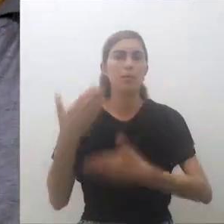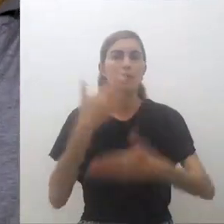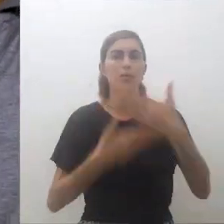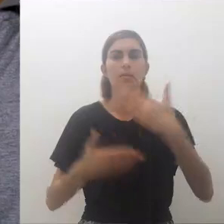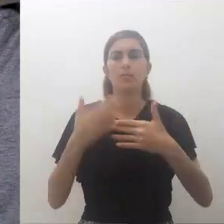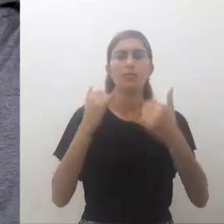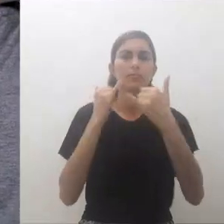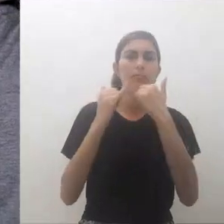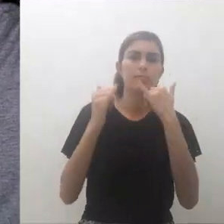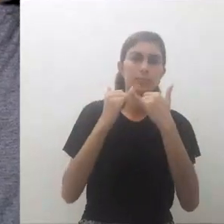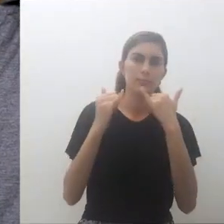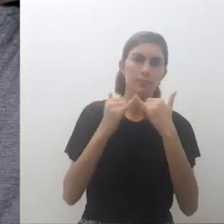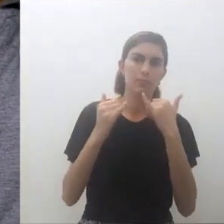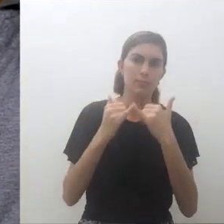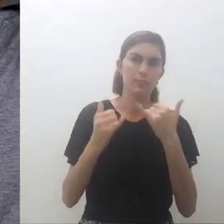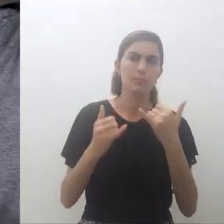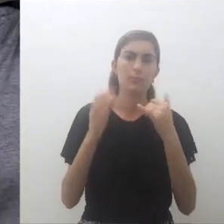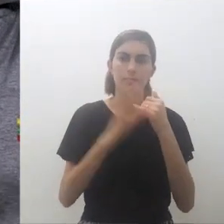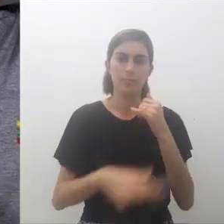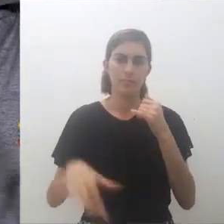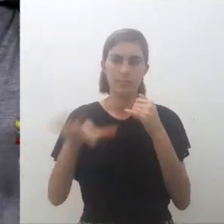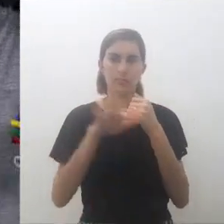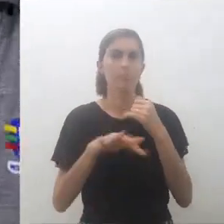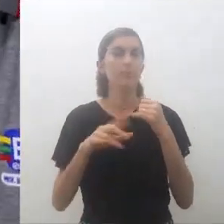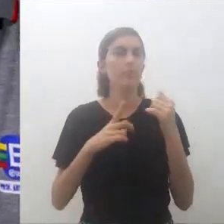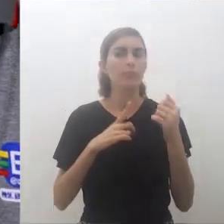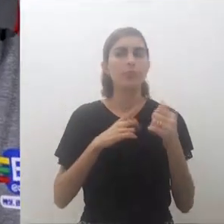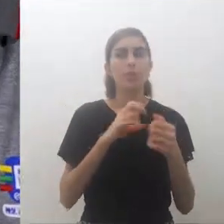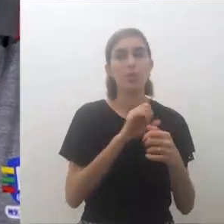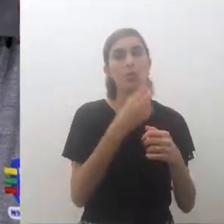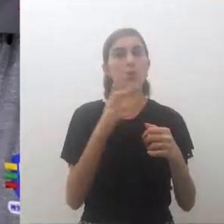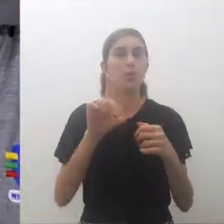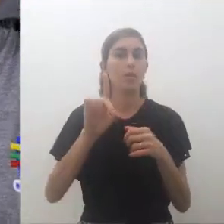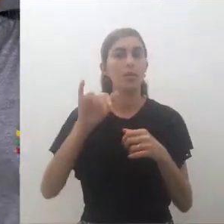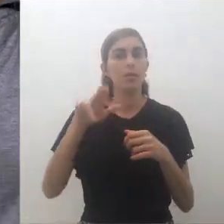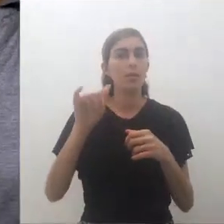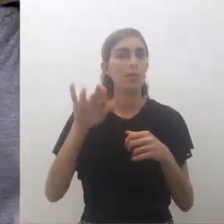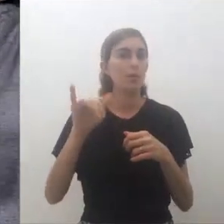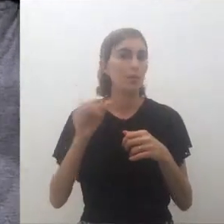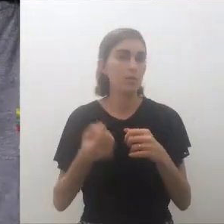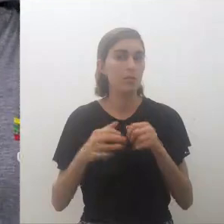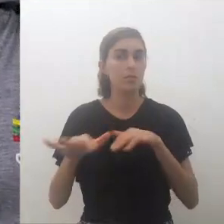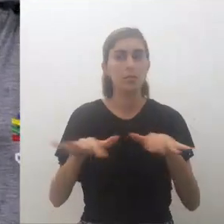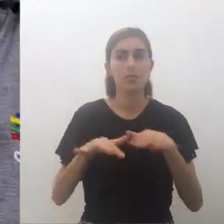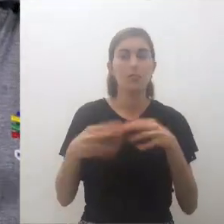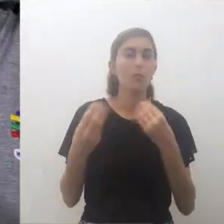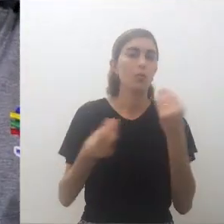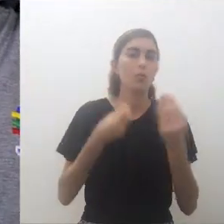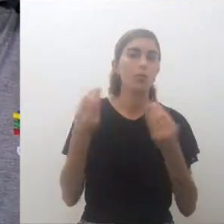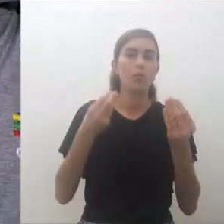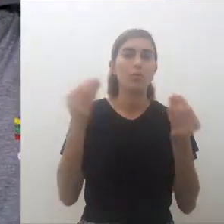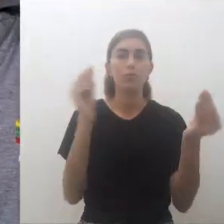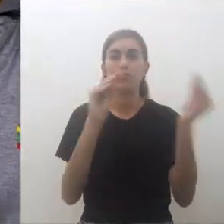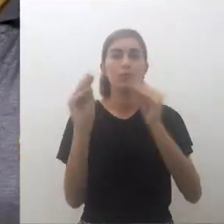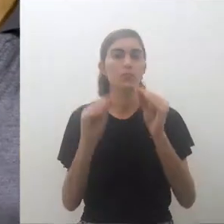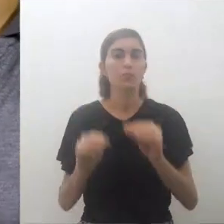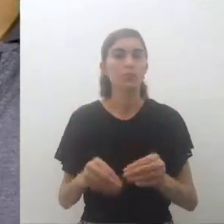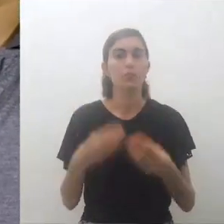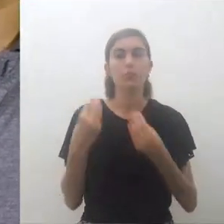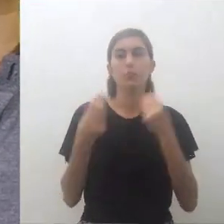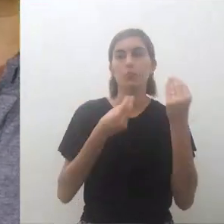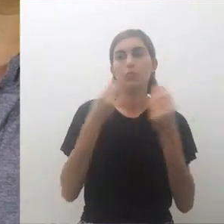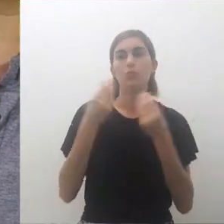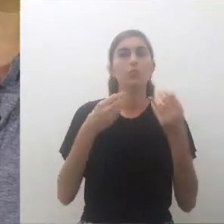paridade entre os elementos no ambiente ou de dinamismo, dependendo de como eles são colocados, de que formas